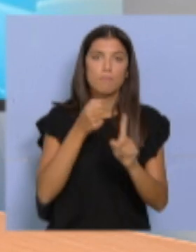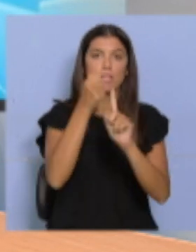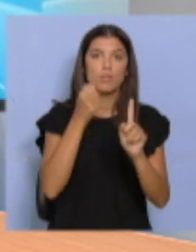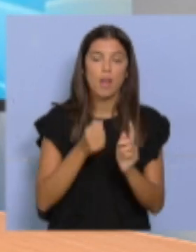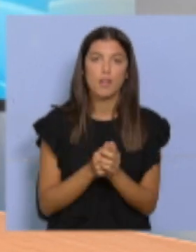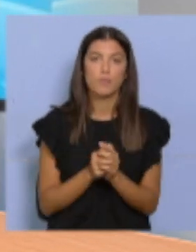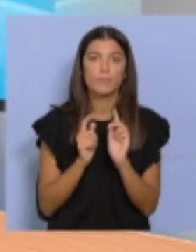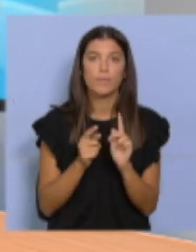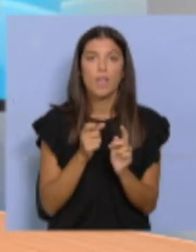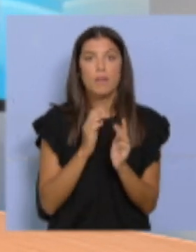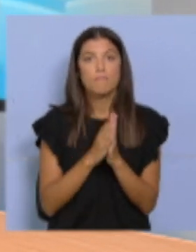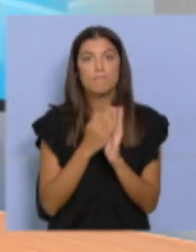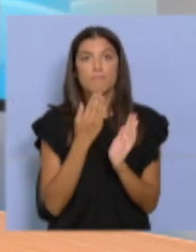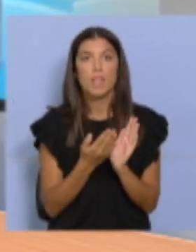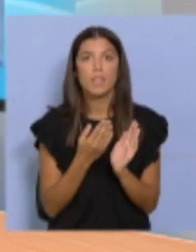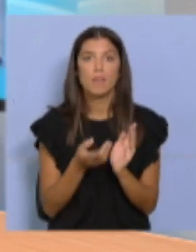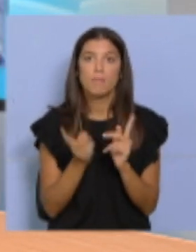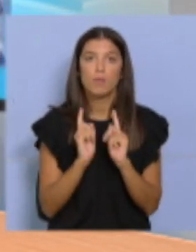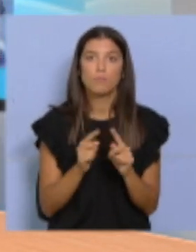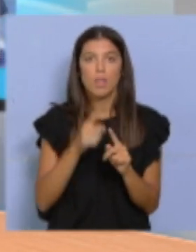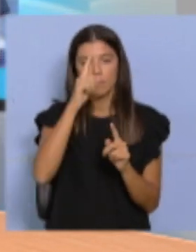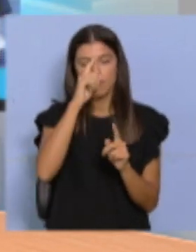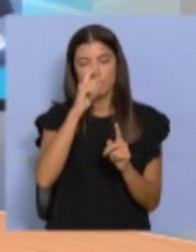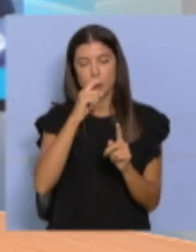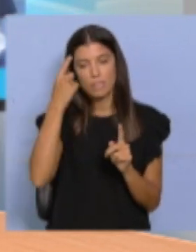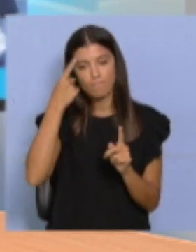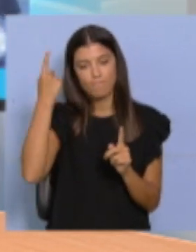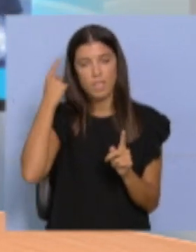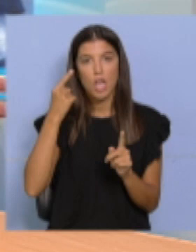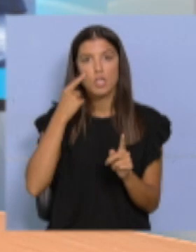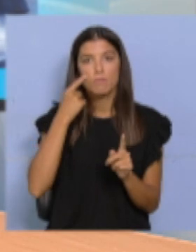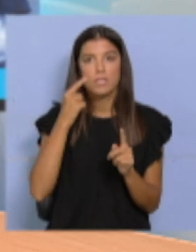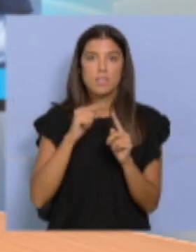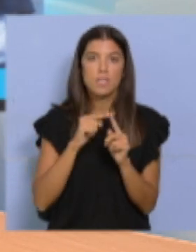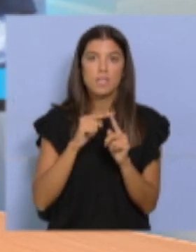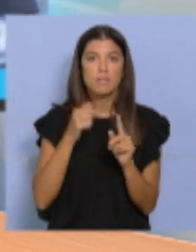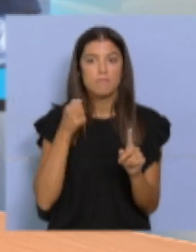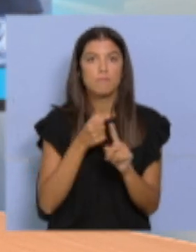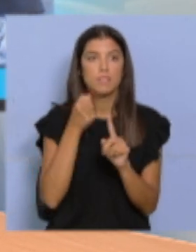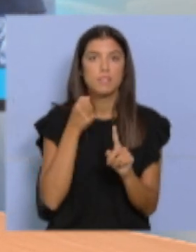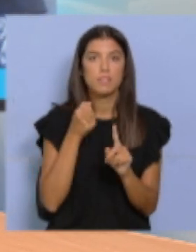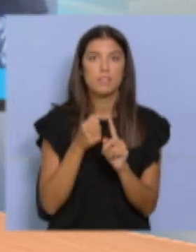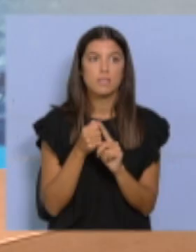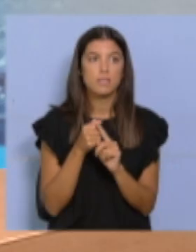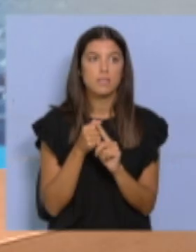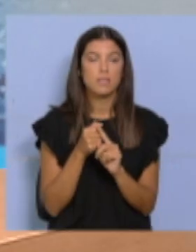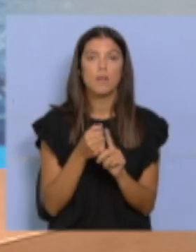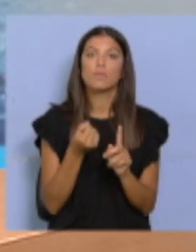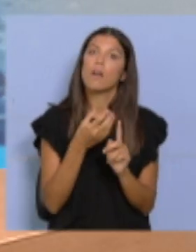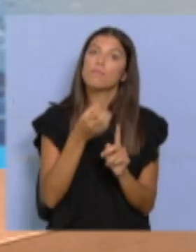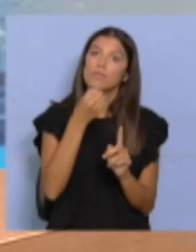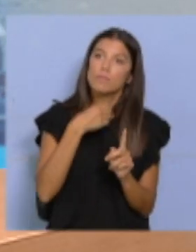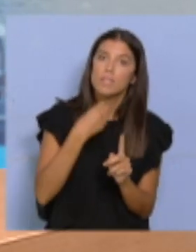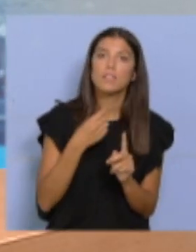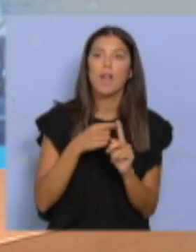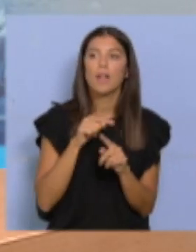por recordar a sua experiência de missão. Antes de começarmos a gravar, ia-me dizendo que esteve no Brasil, não é? Na